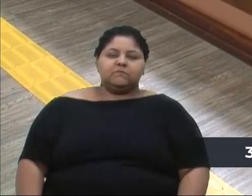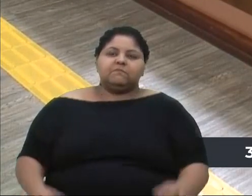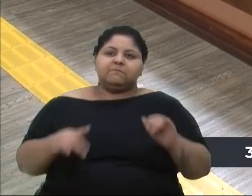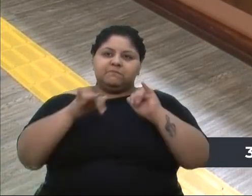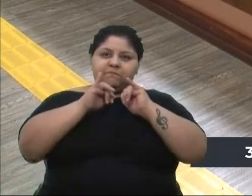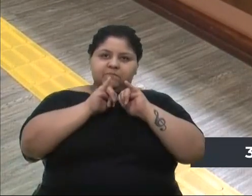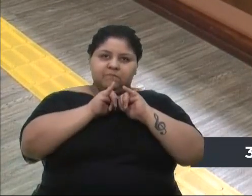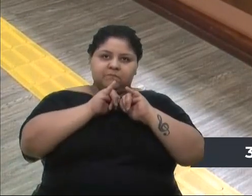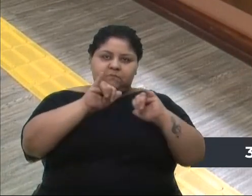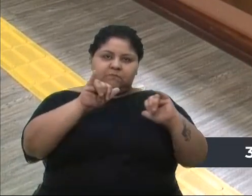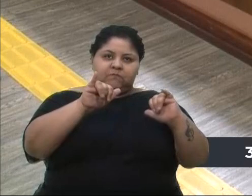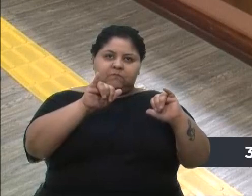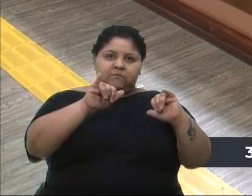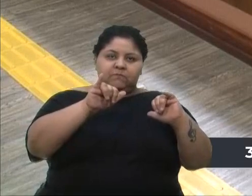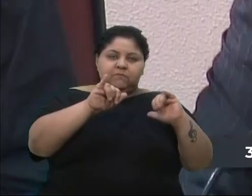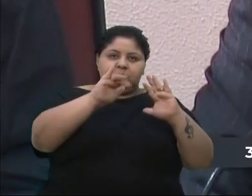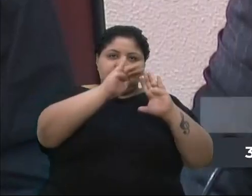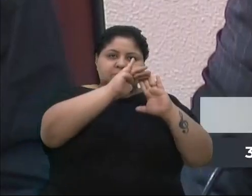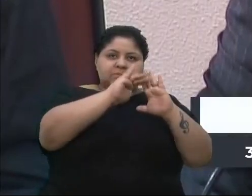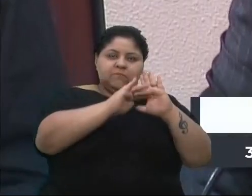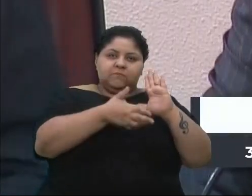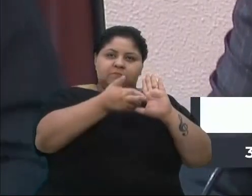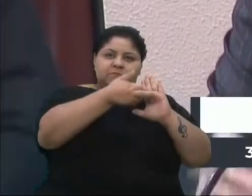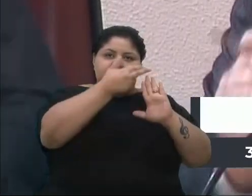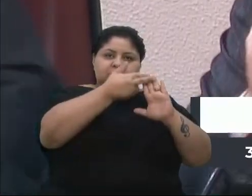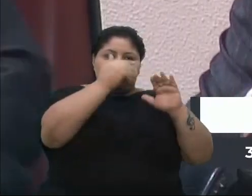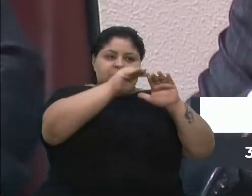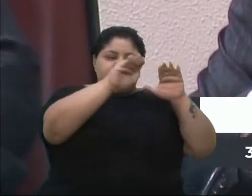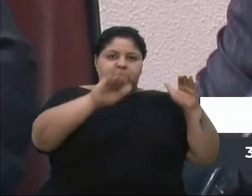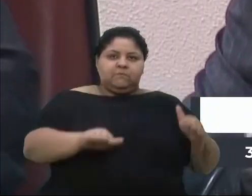Formamos que nos termos de resolução de mesa